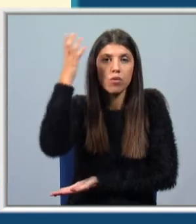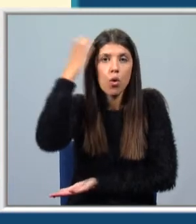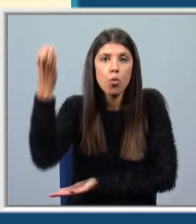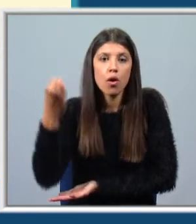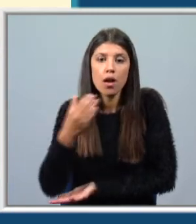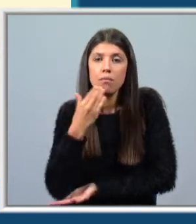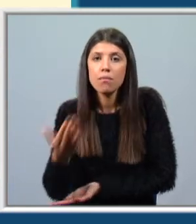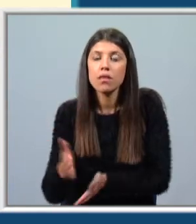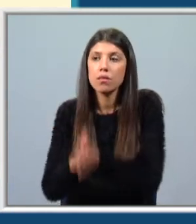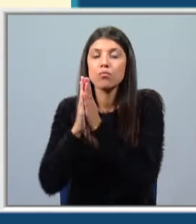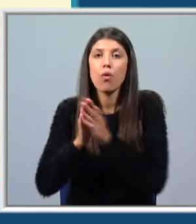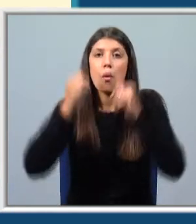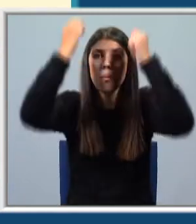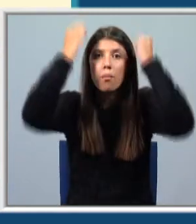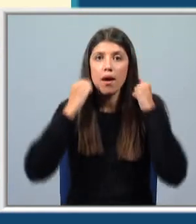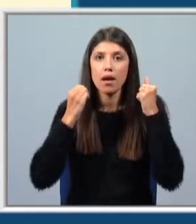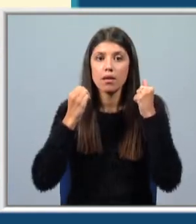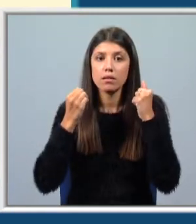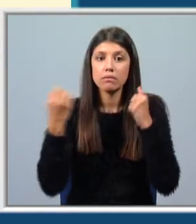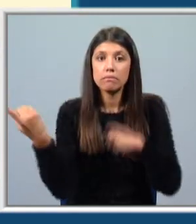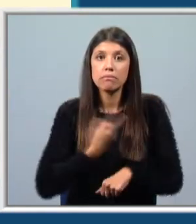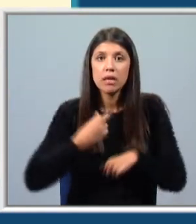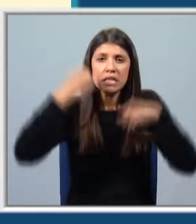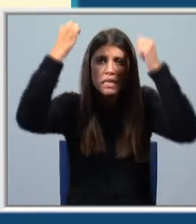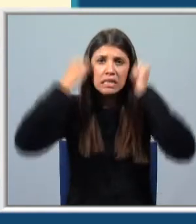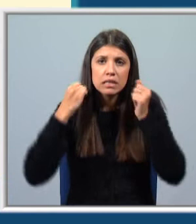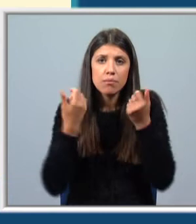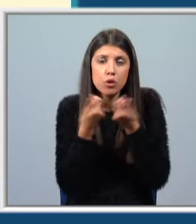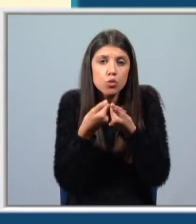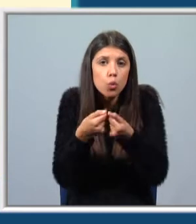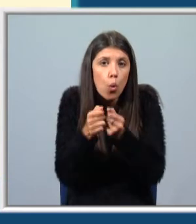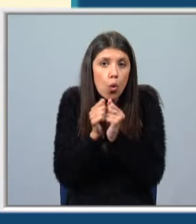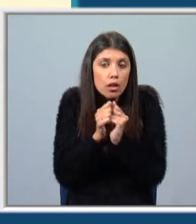um barrete que o príncipe devia sempre usar para lhe cobrir as orelhas.